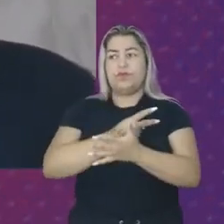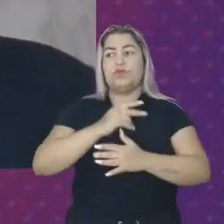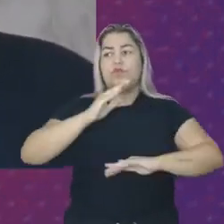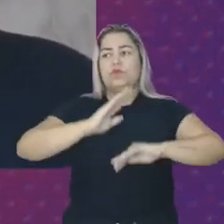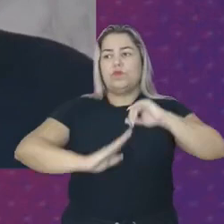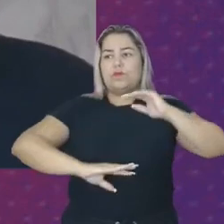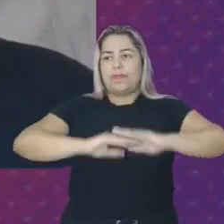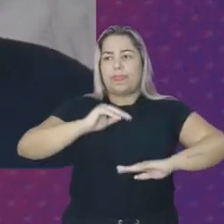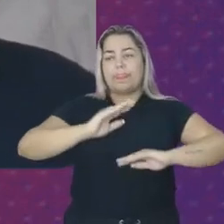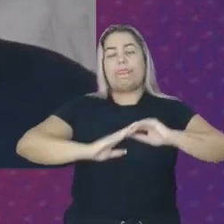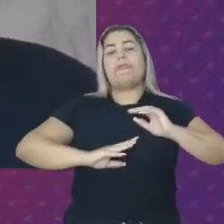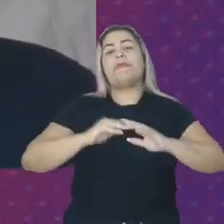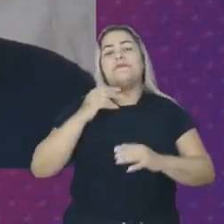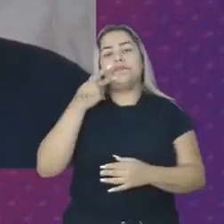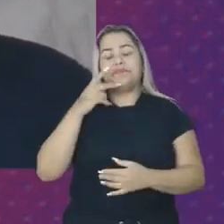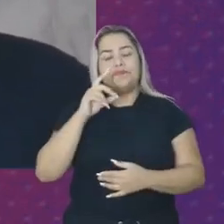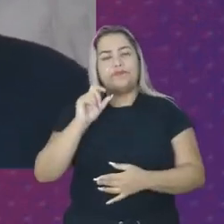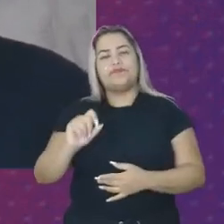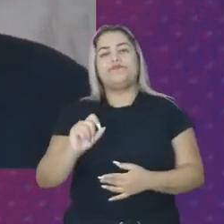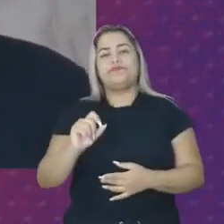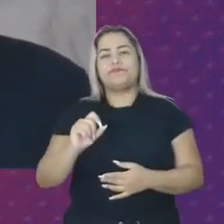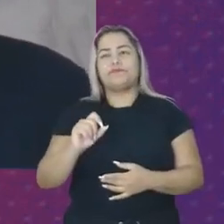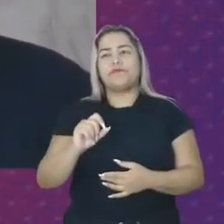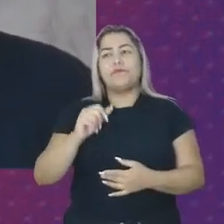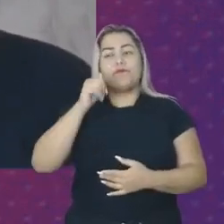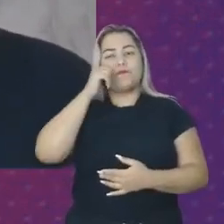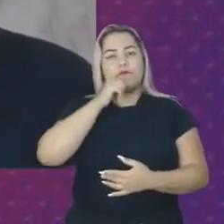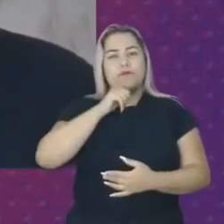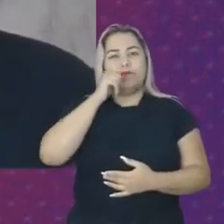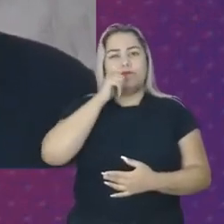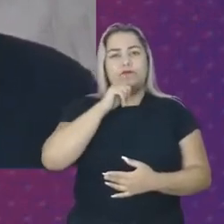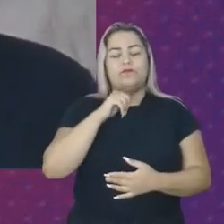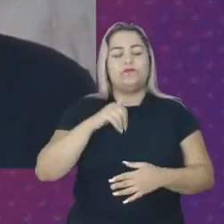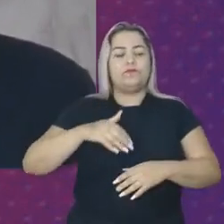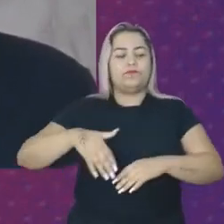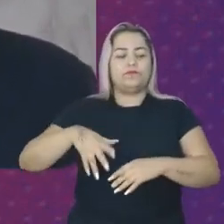ações efetivas para acolher, para atender as mulheres em situação de